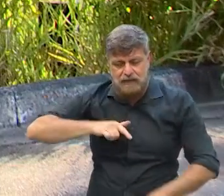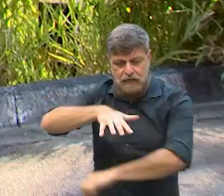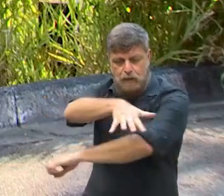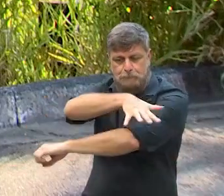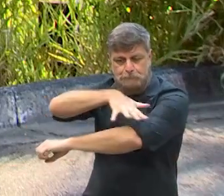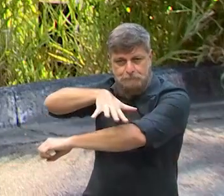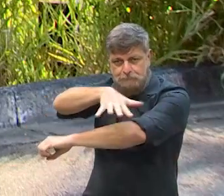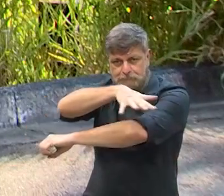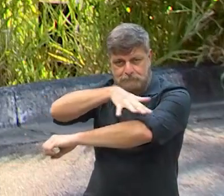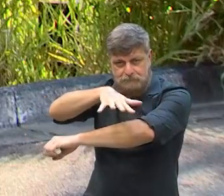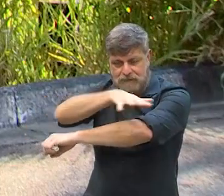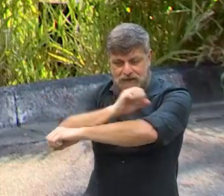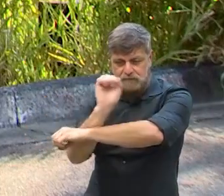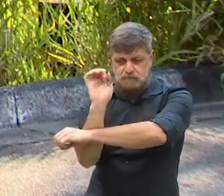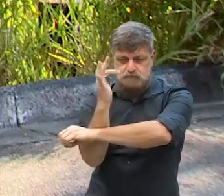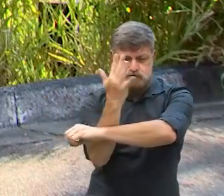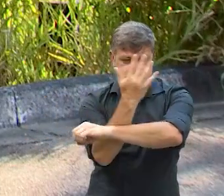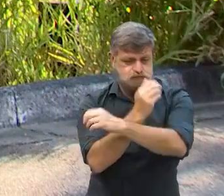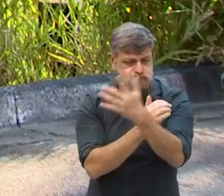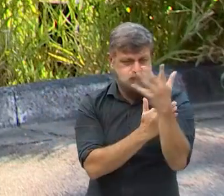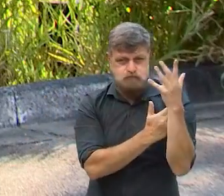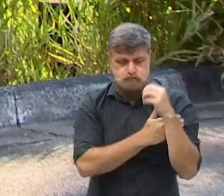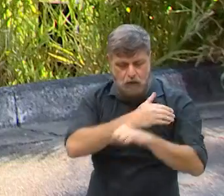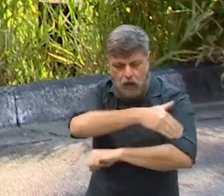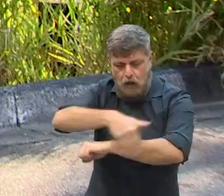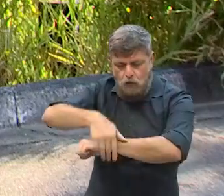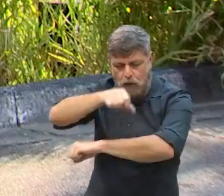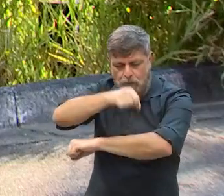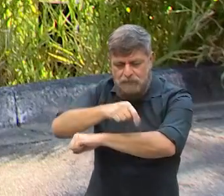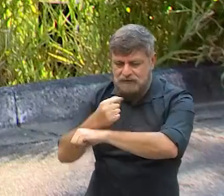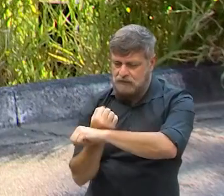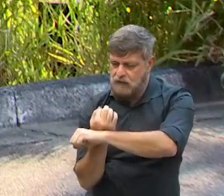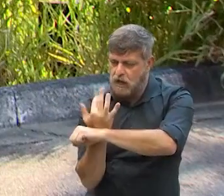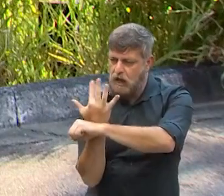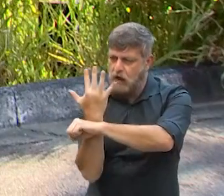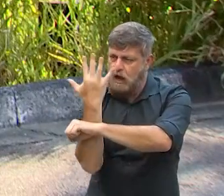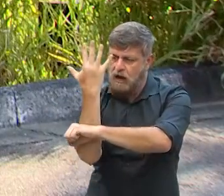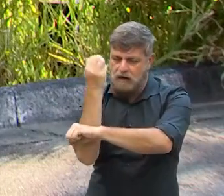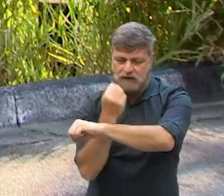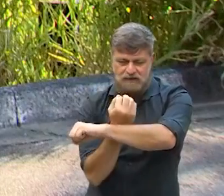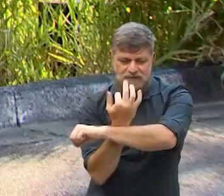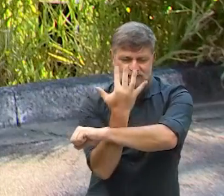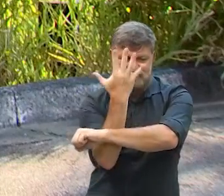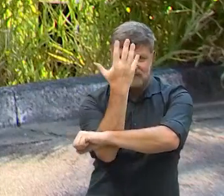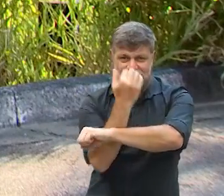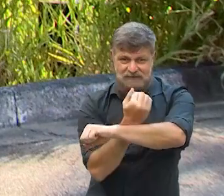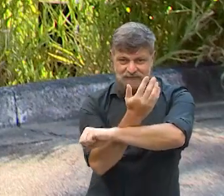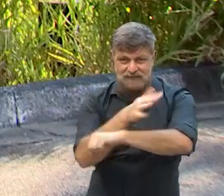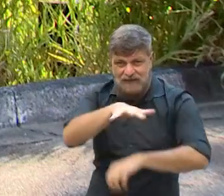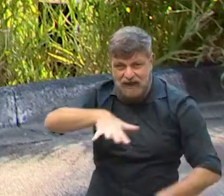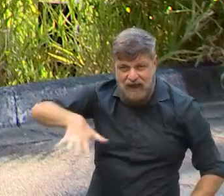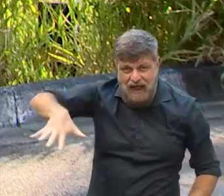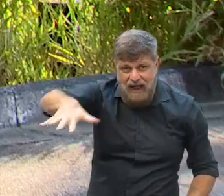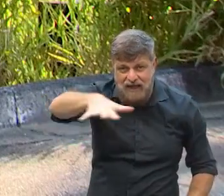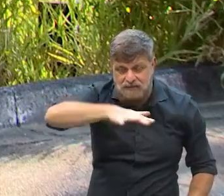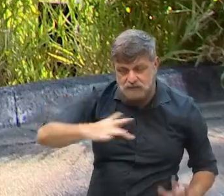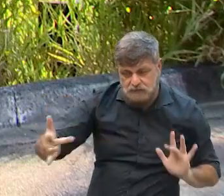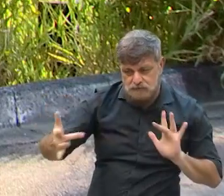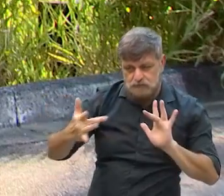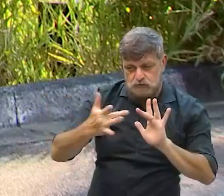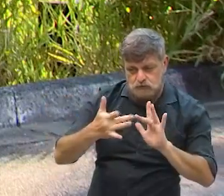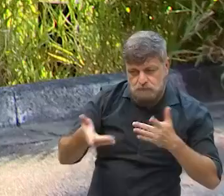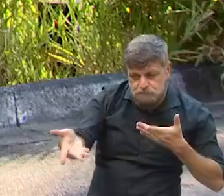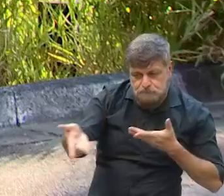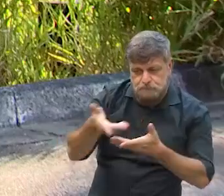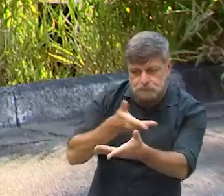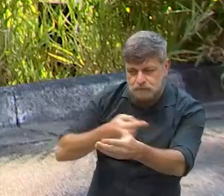linear, arborização urbana, e trabalhar com as regiões de fazer a